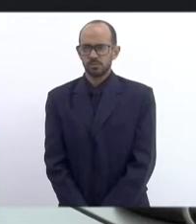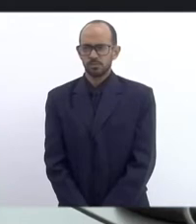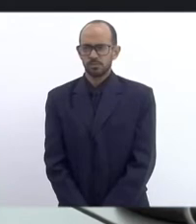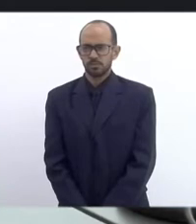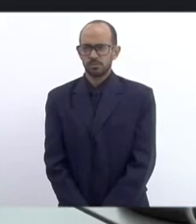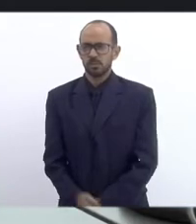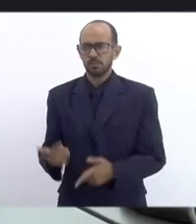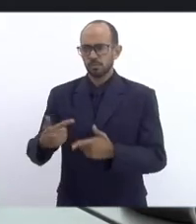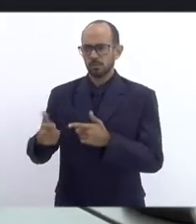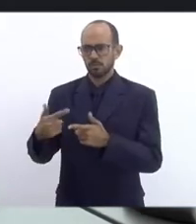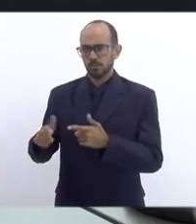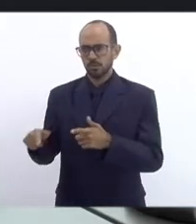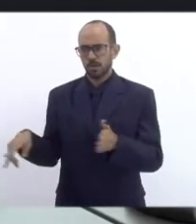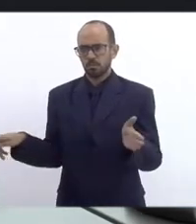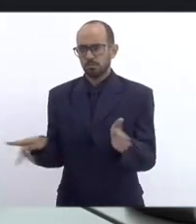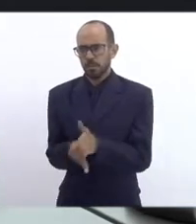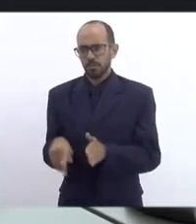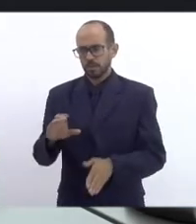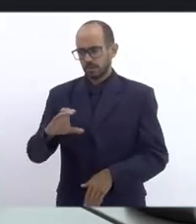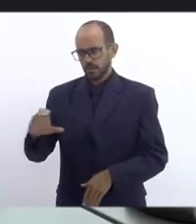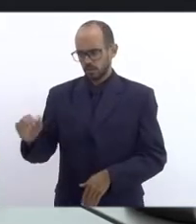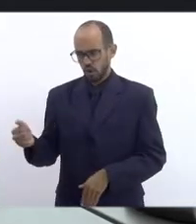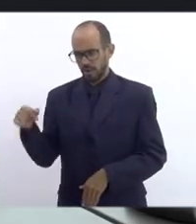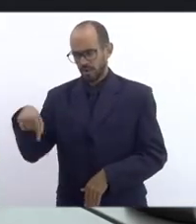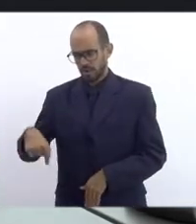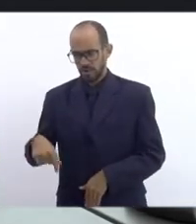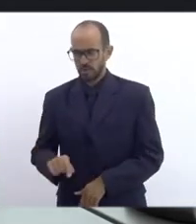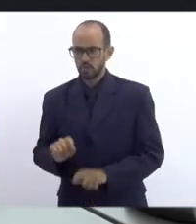questão aqui da própria CCJ.